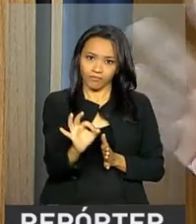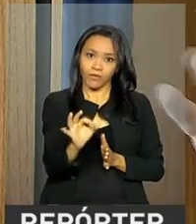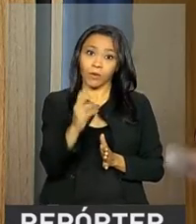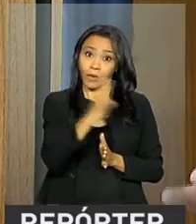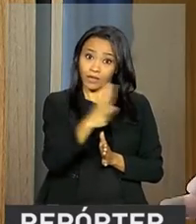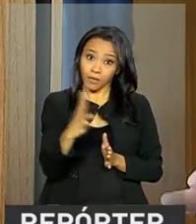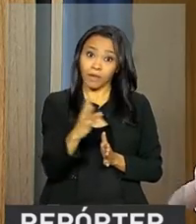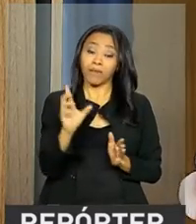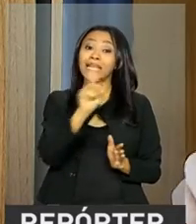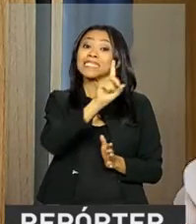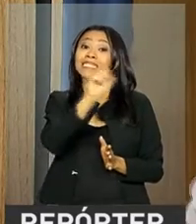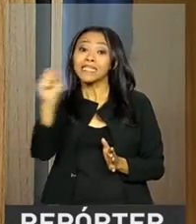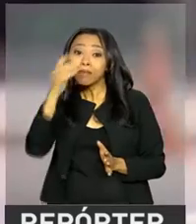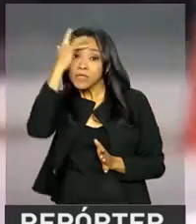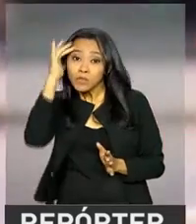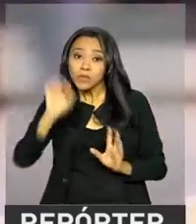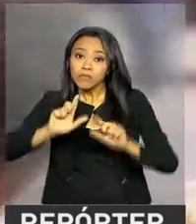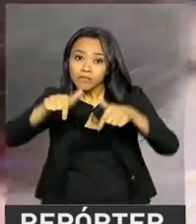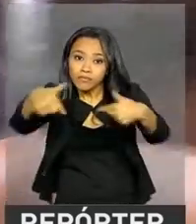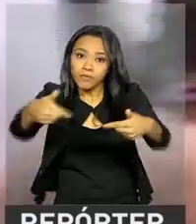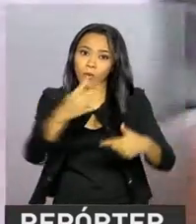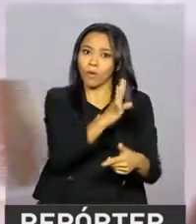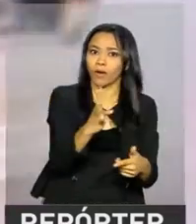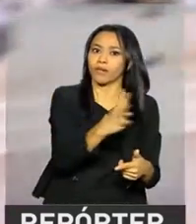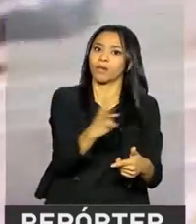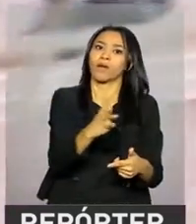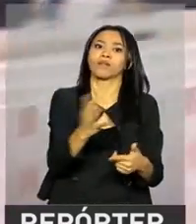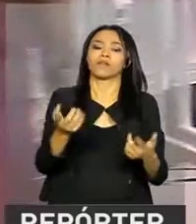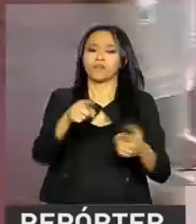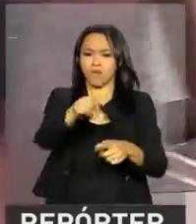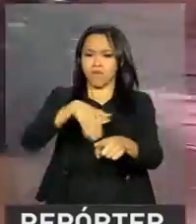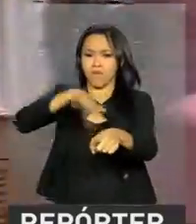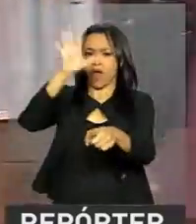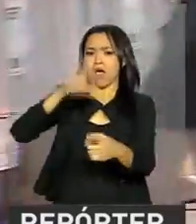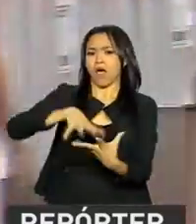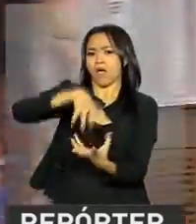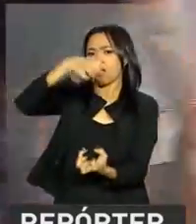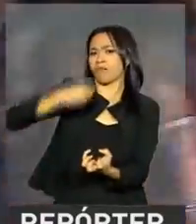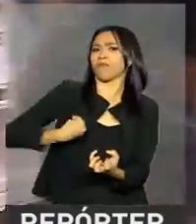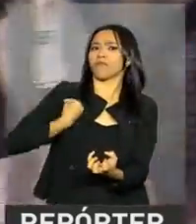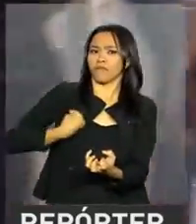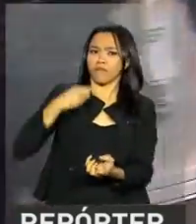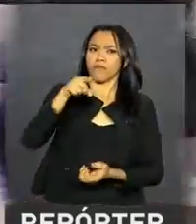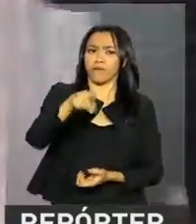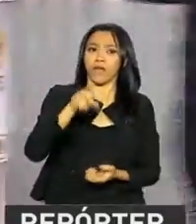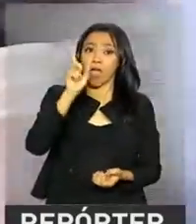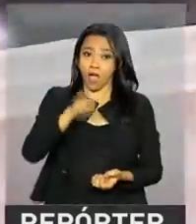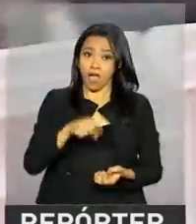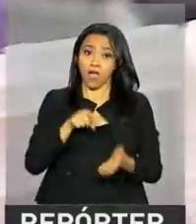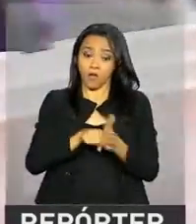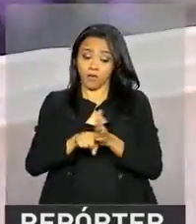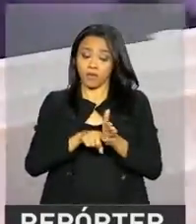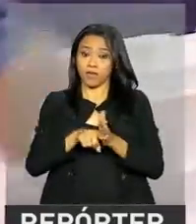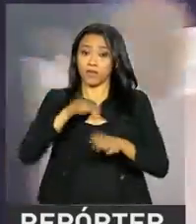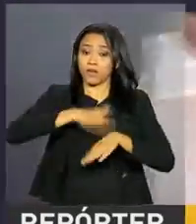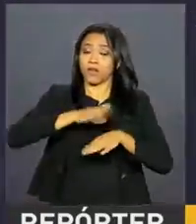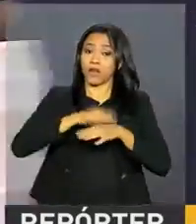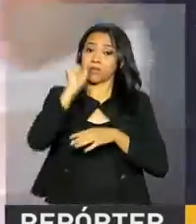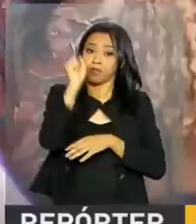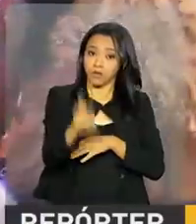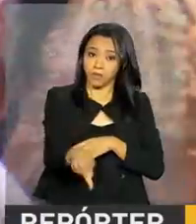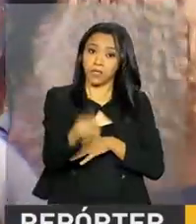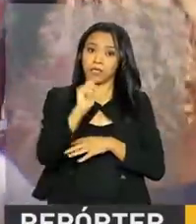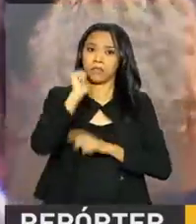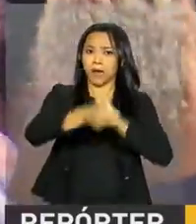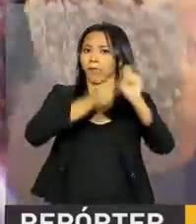para cada 100 pessoas em idade ativa. Eles também vão viver mais, o que pressiona a Previdência Social, que paga atualmente